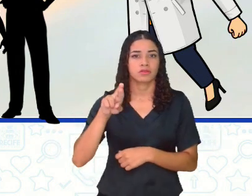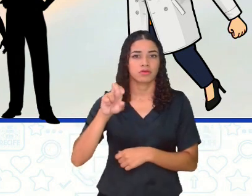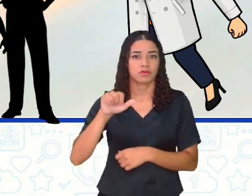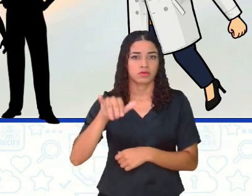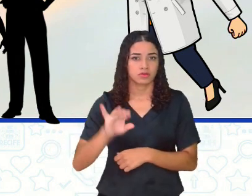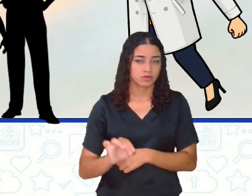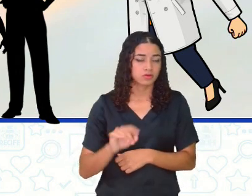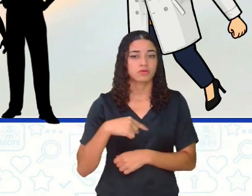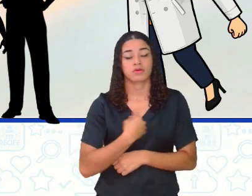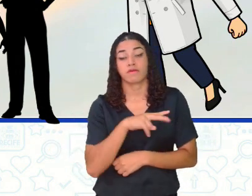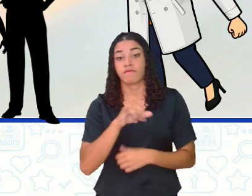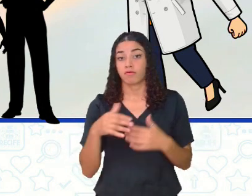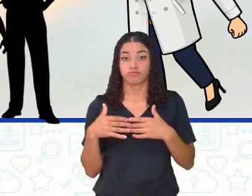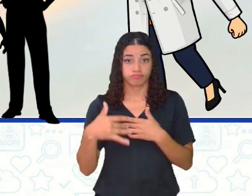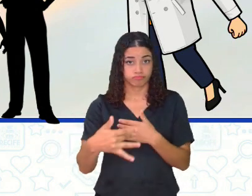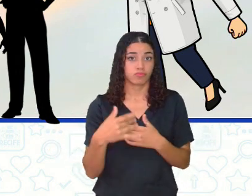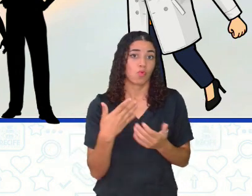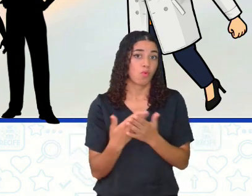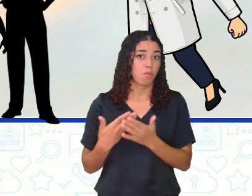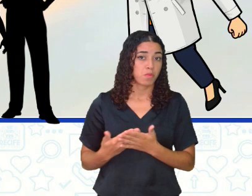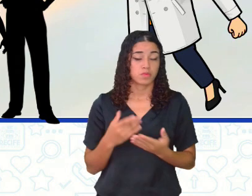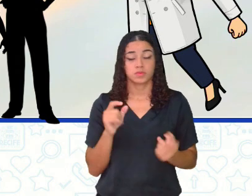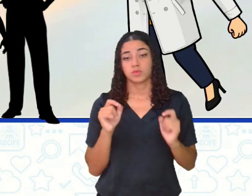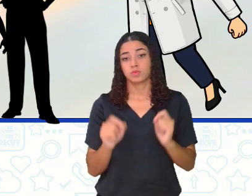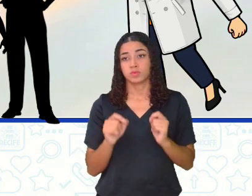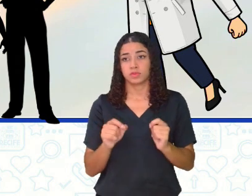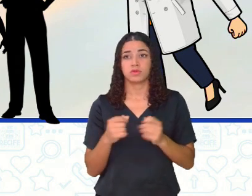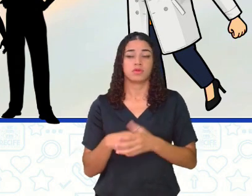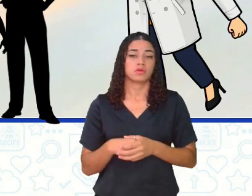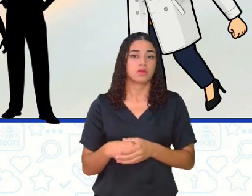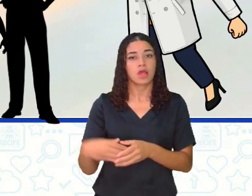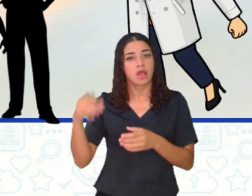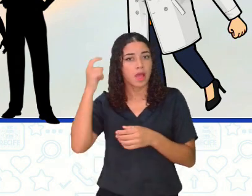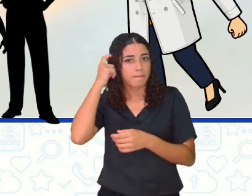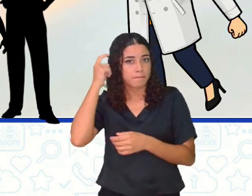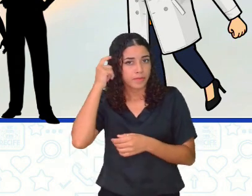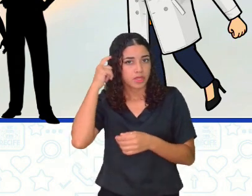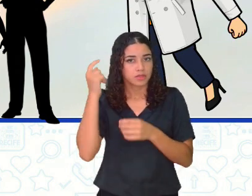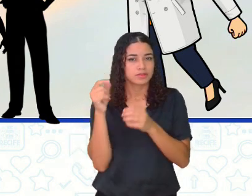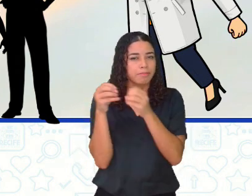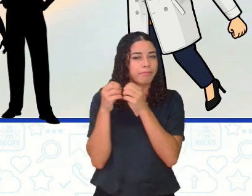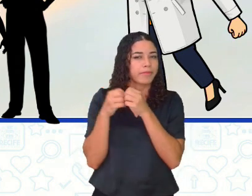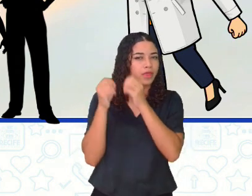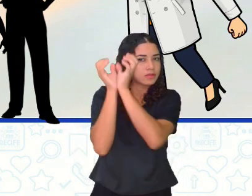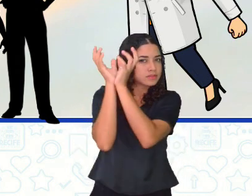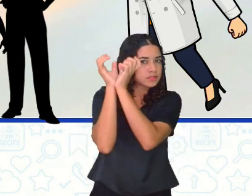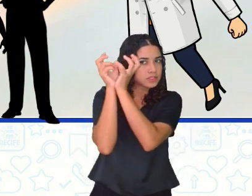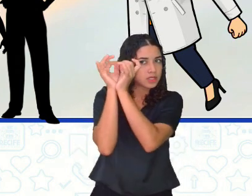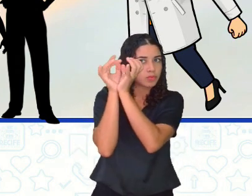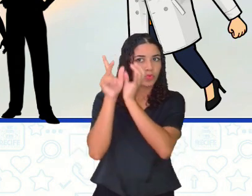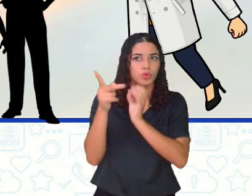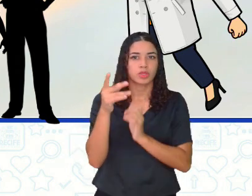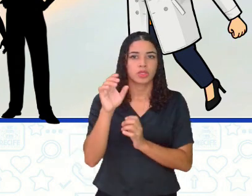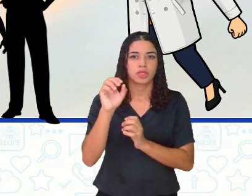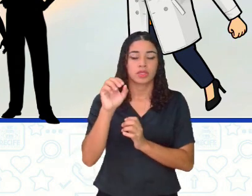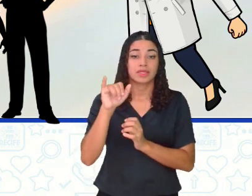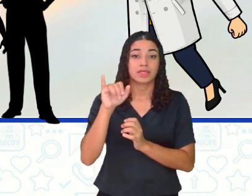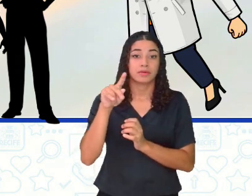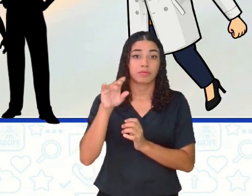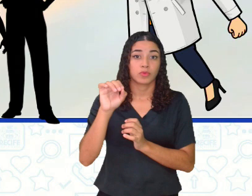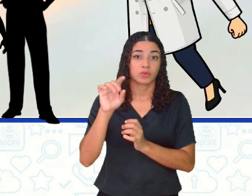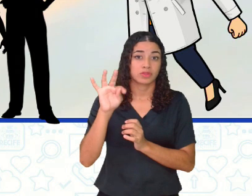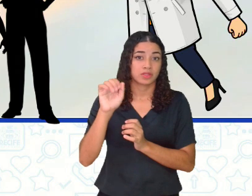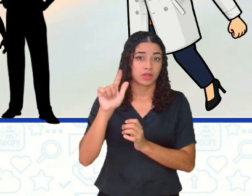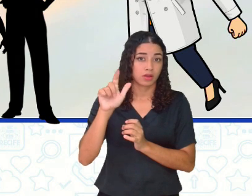Então, a gente começa aí na questão aí da cabeça, próxima aí ao nosso cérebro, o hipotálamo, a